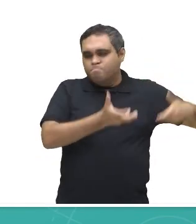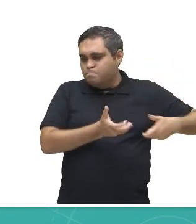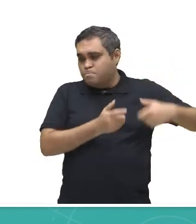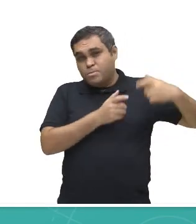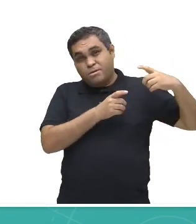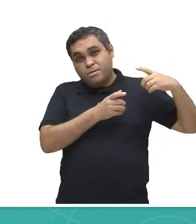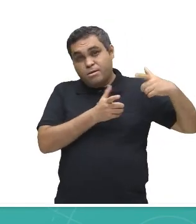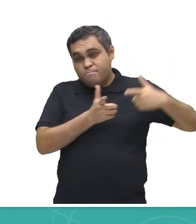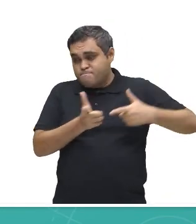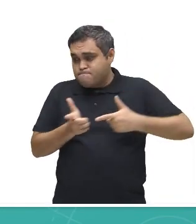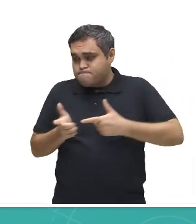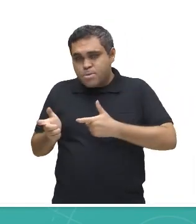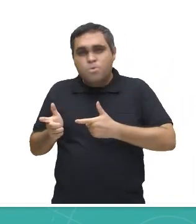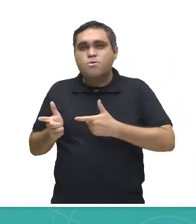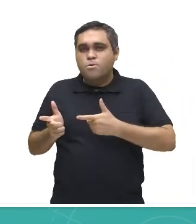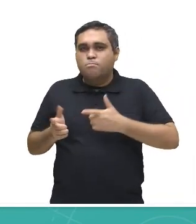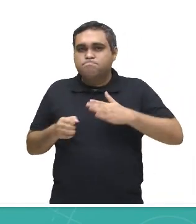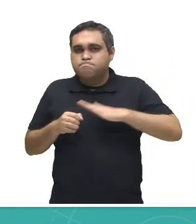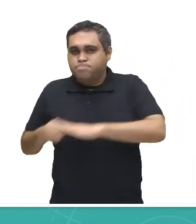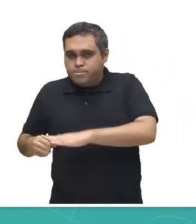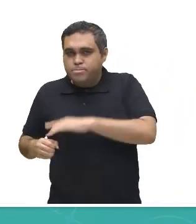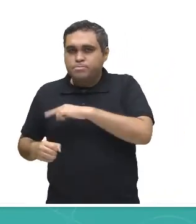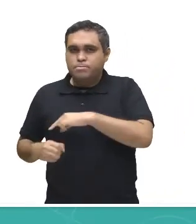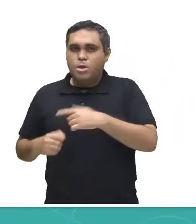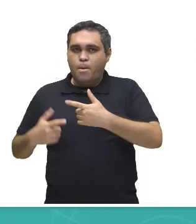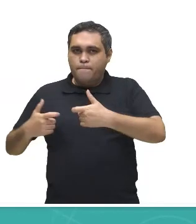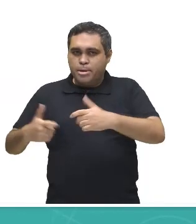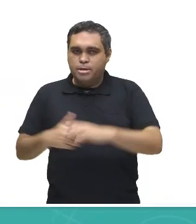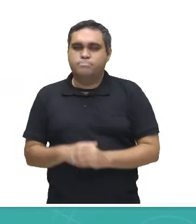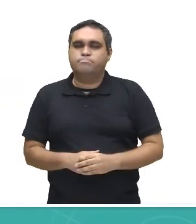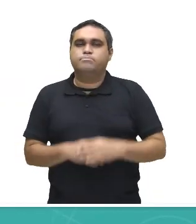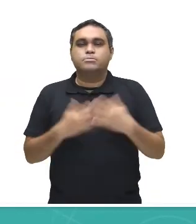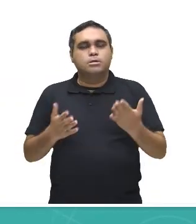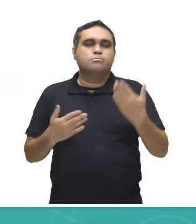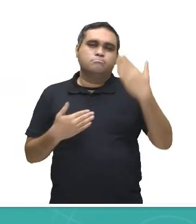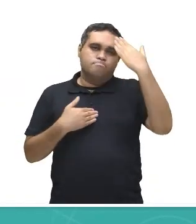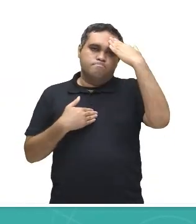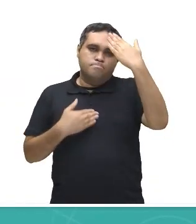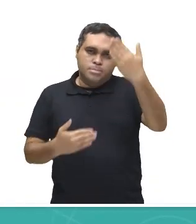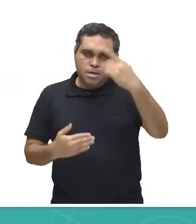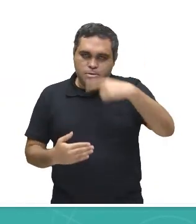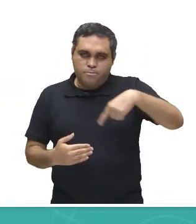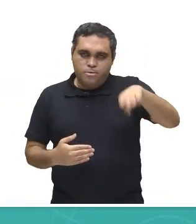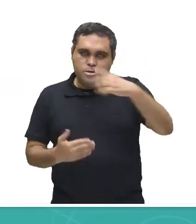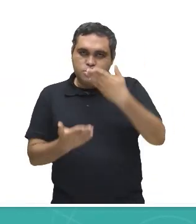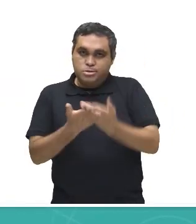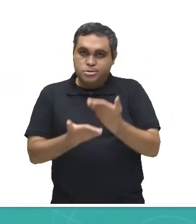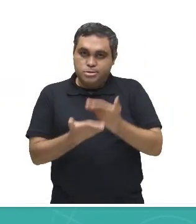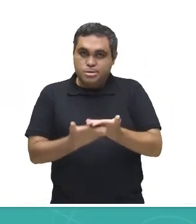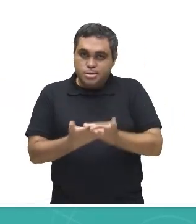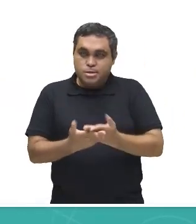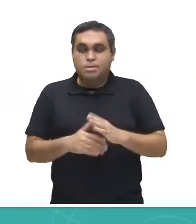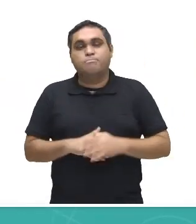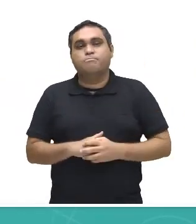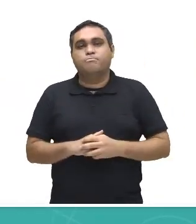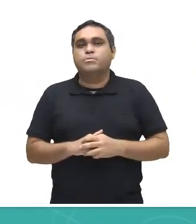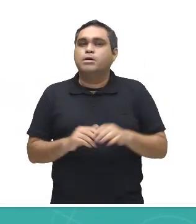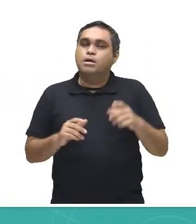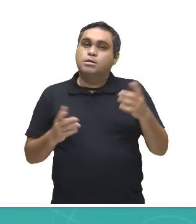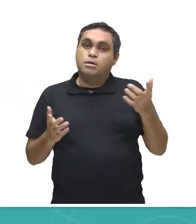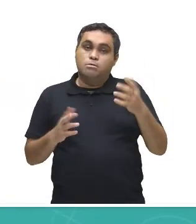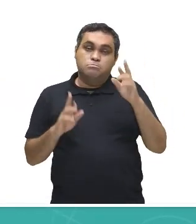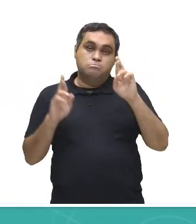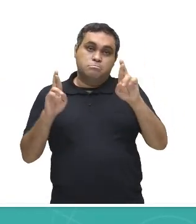esse conflito. Muito bem, gente, queria agradecer a companhia de vocês aqui nessa nossa aula de história. Espero que